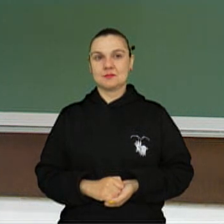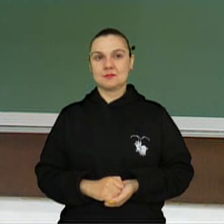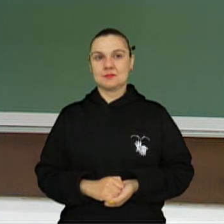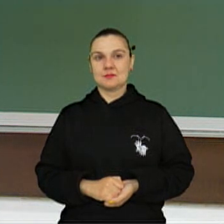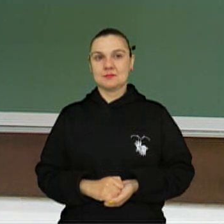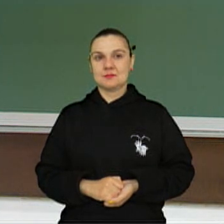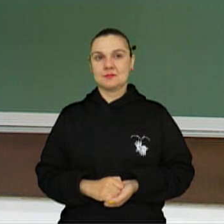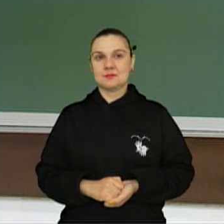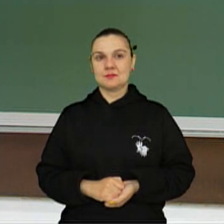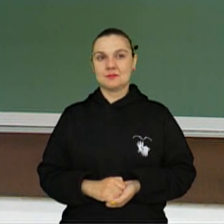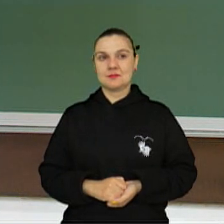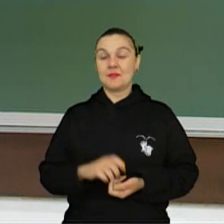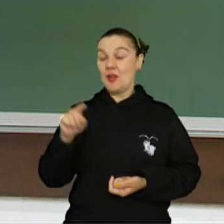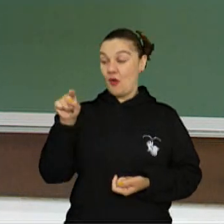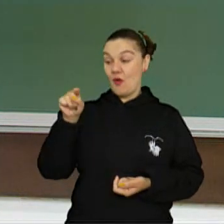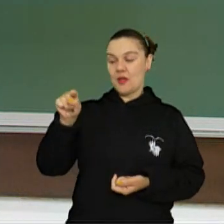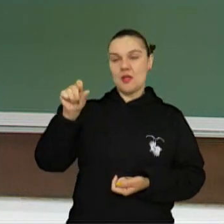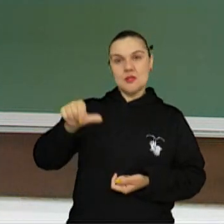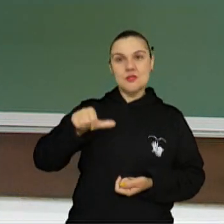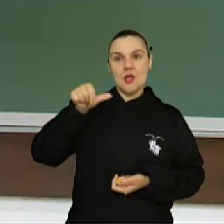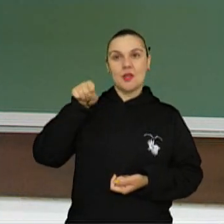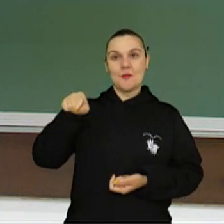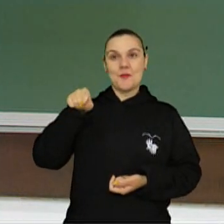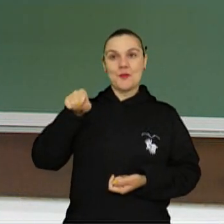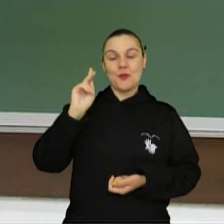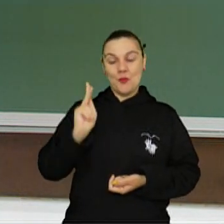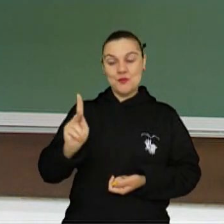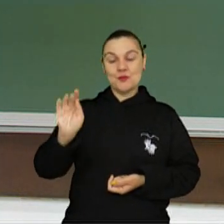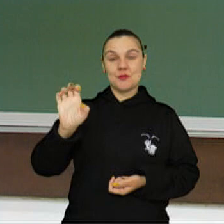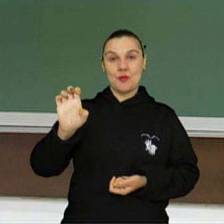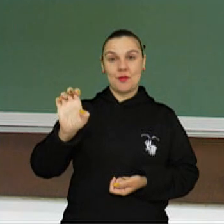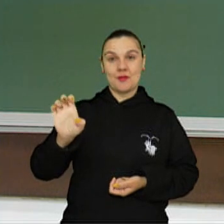mal. Ó, aqui já não muda, continua e permanece o